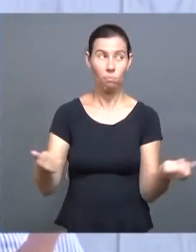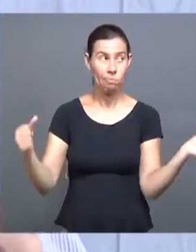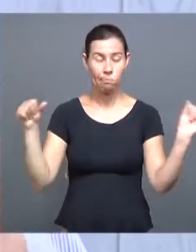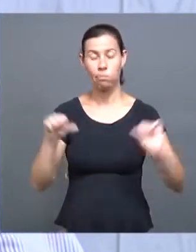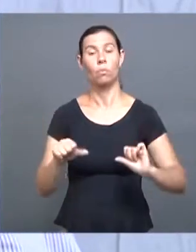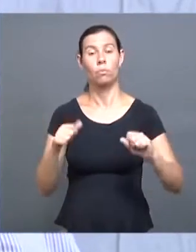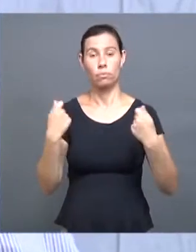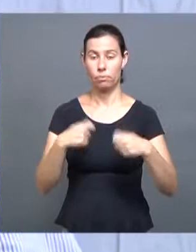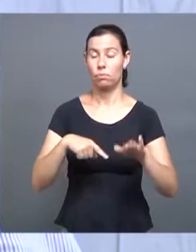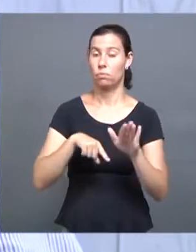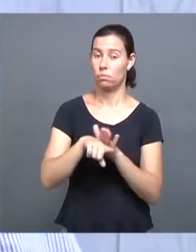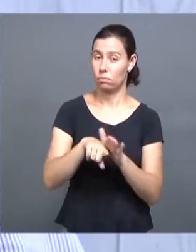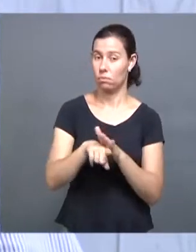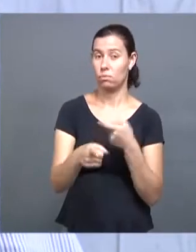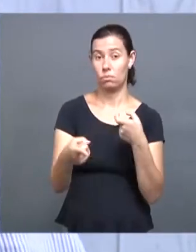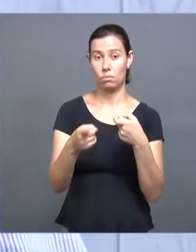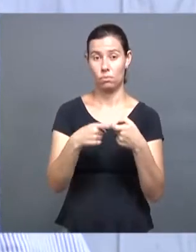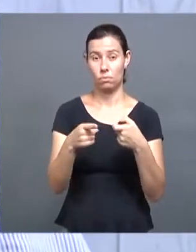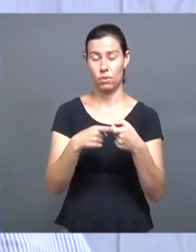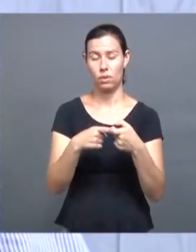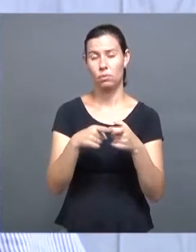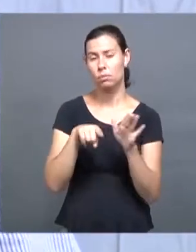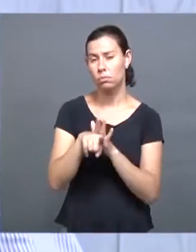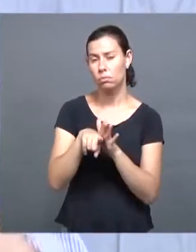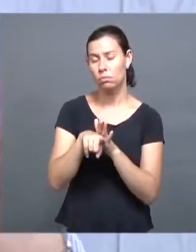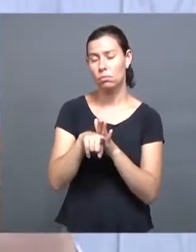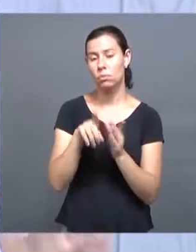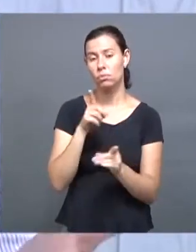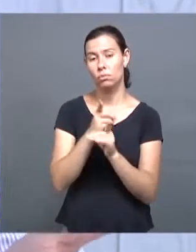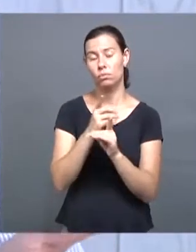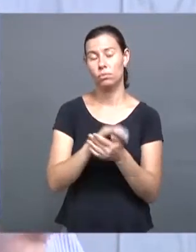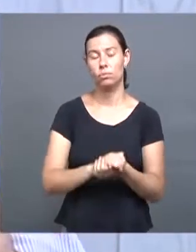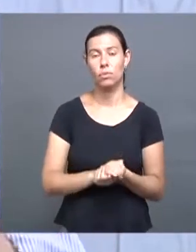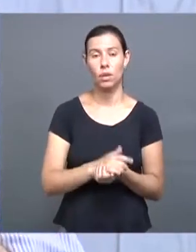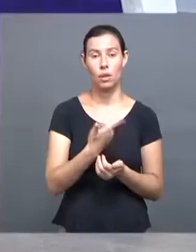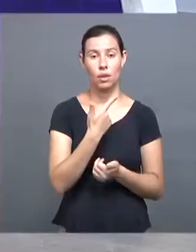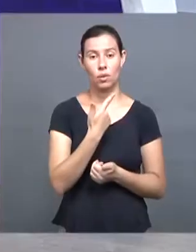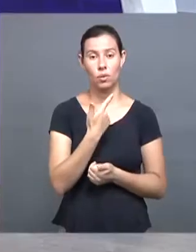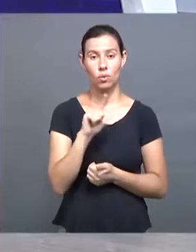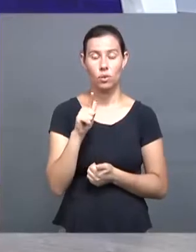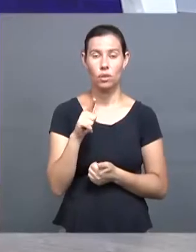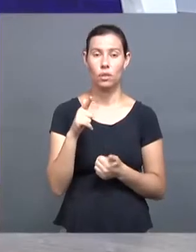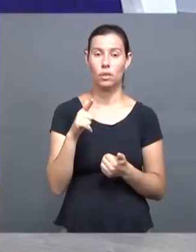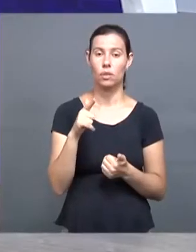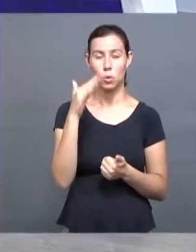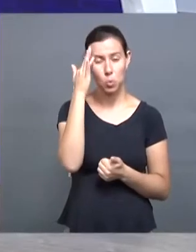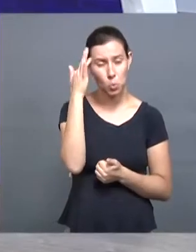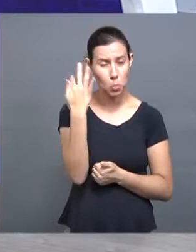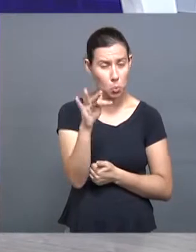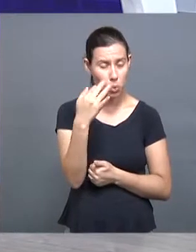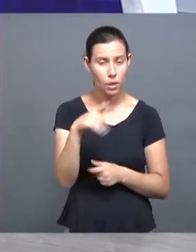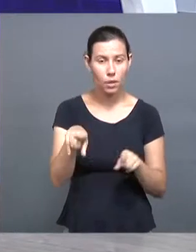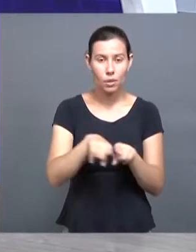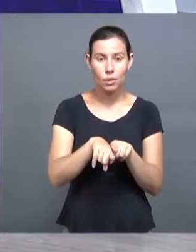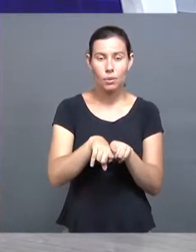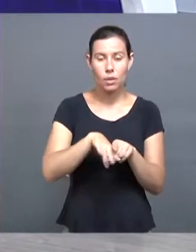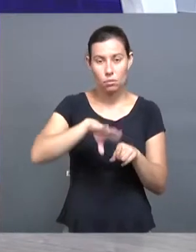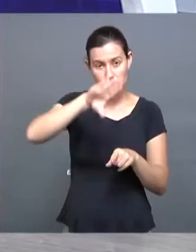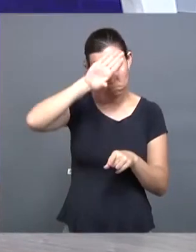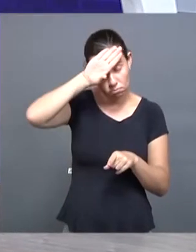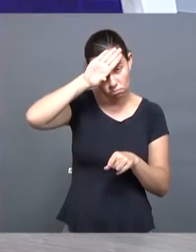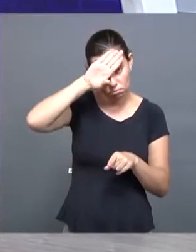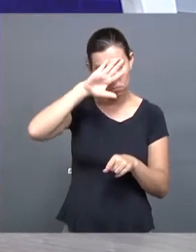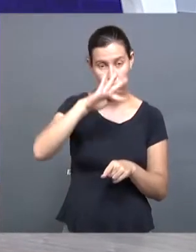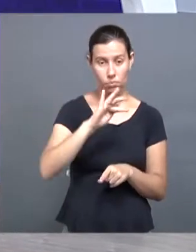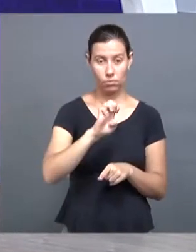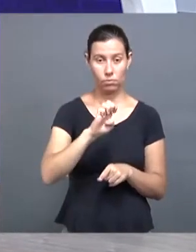devem procurar um médico para investigar. Uma dor de cabeça nova associada à febre, dor de cabeça em pacientes